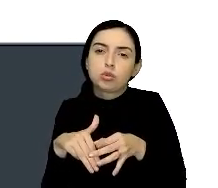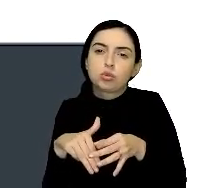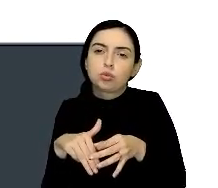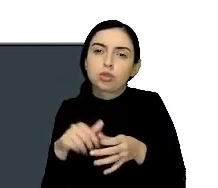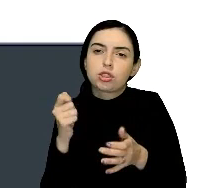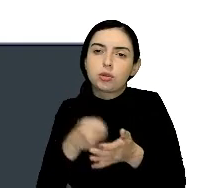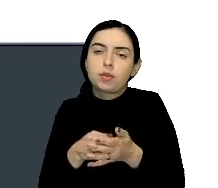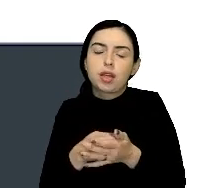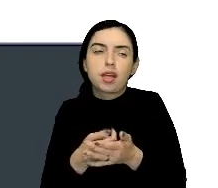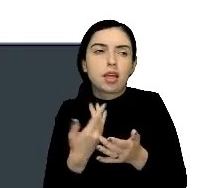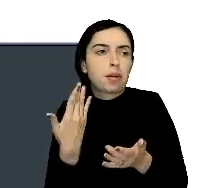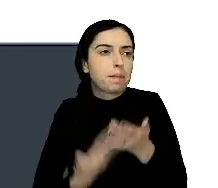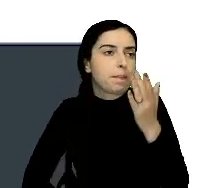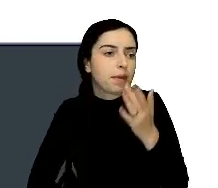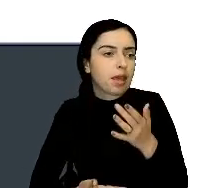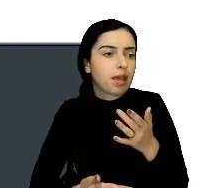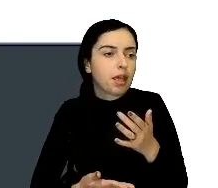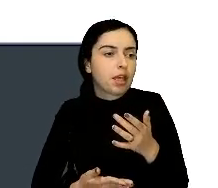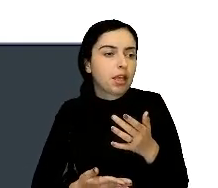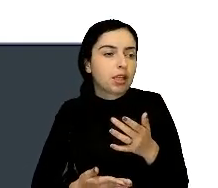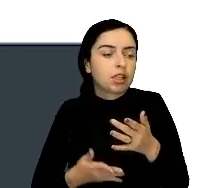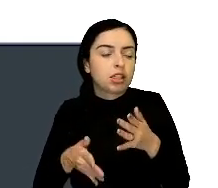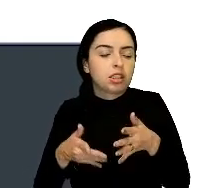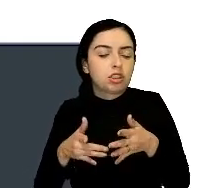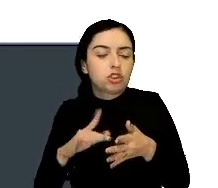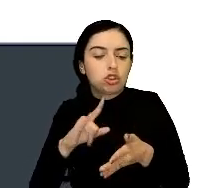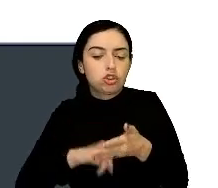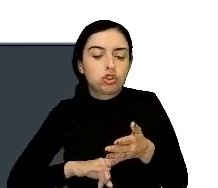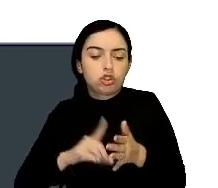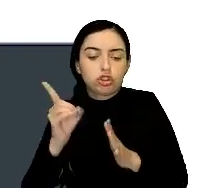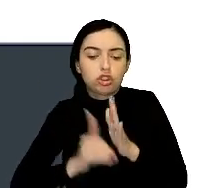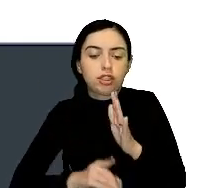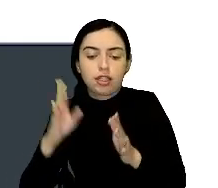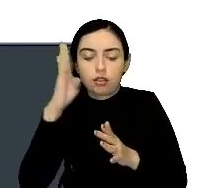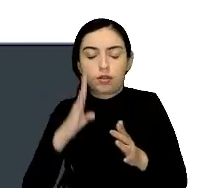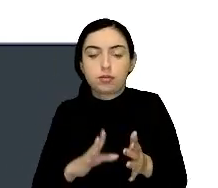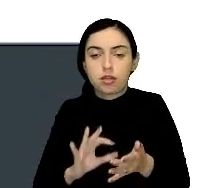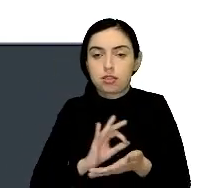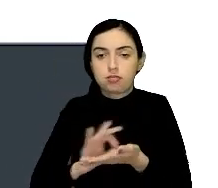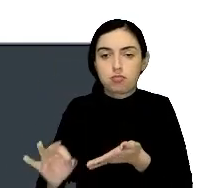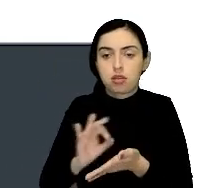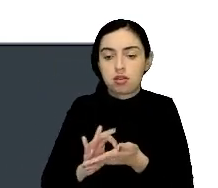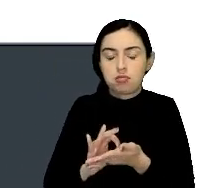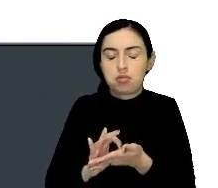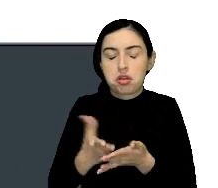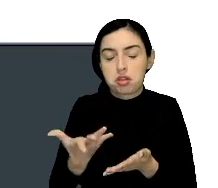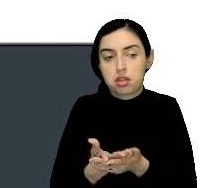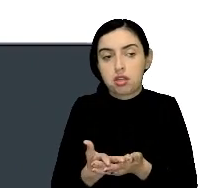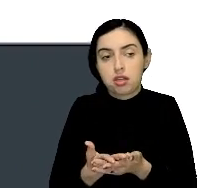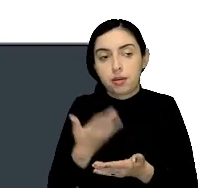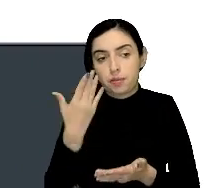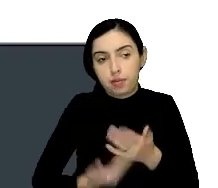de nacionalidade da Cláudia Roerich, ele que assinou a portaria de perda de nacionalidade da Cláudia Roerich,